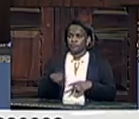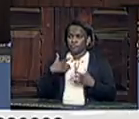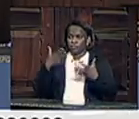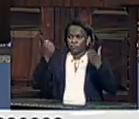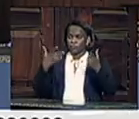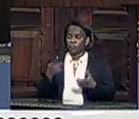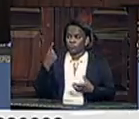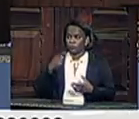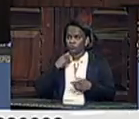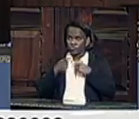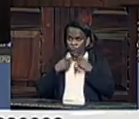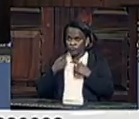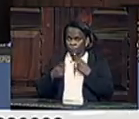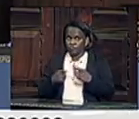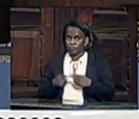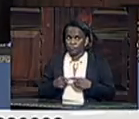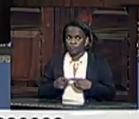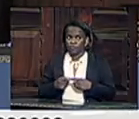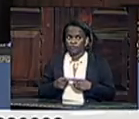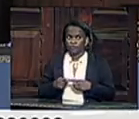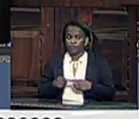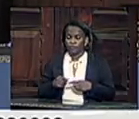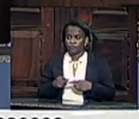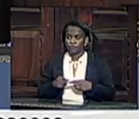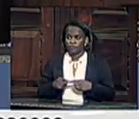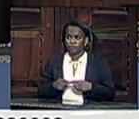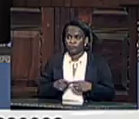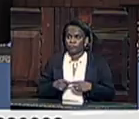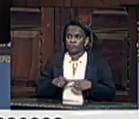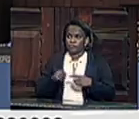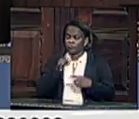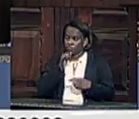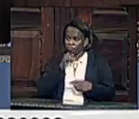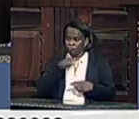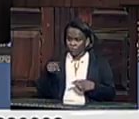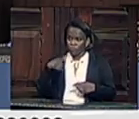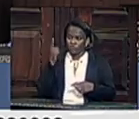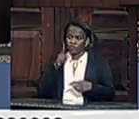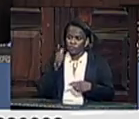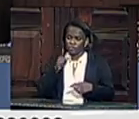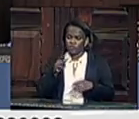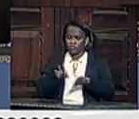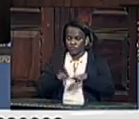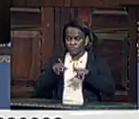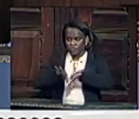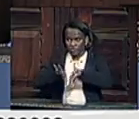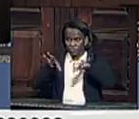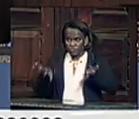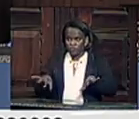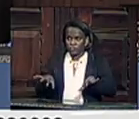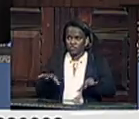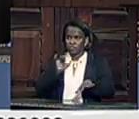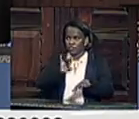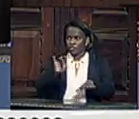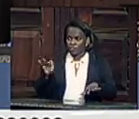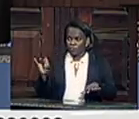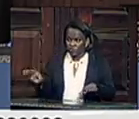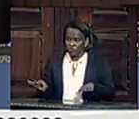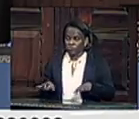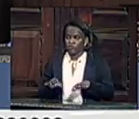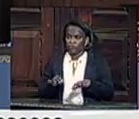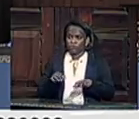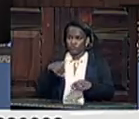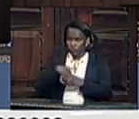uma dúvida. Eu vou votar, se a gente conseguir diferenciar cada um desses itens